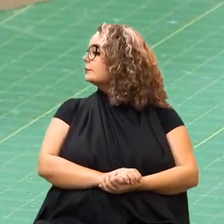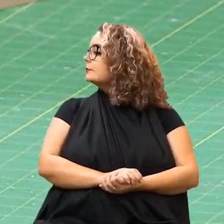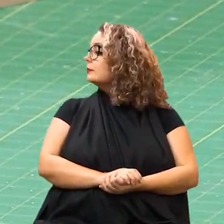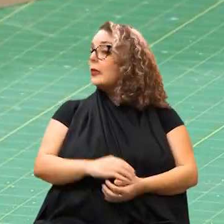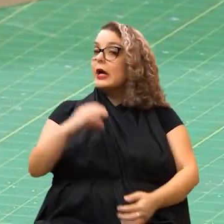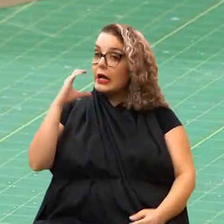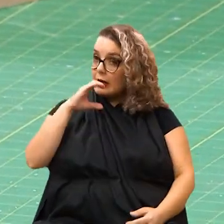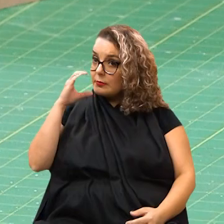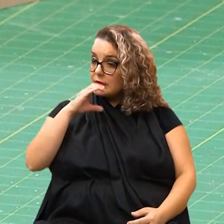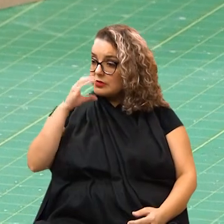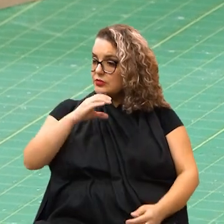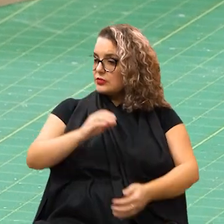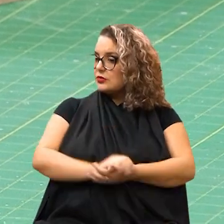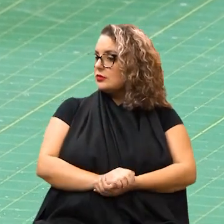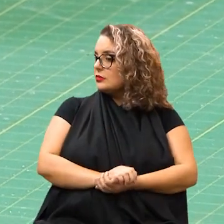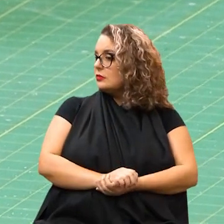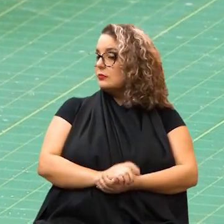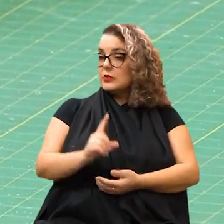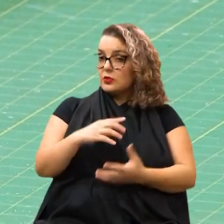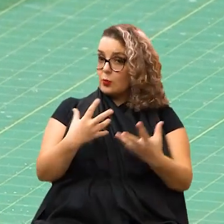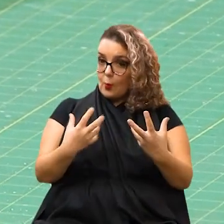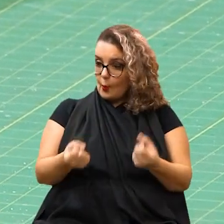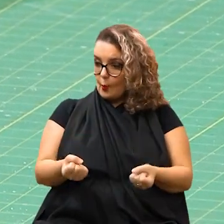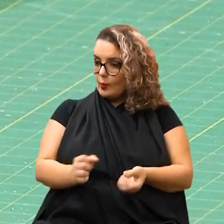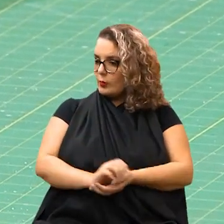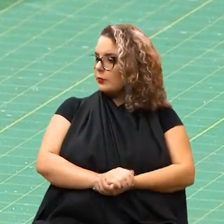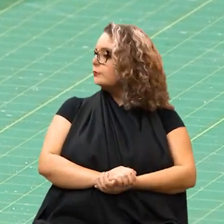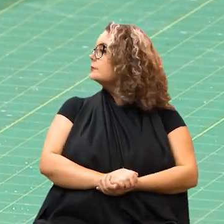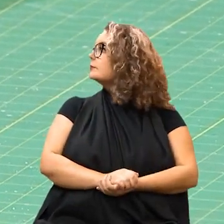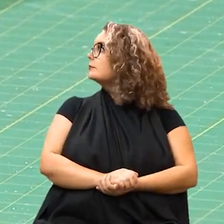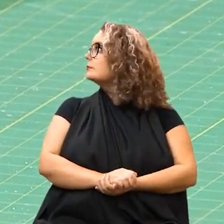Bem rapidamente, para a cola não secar.